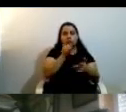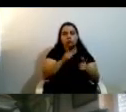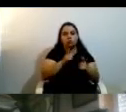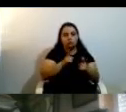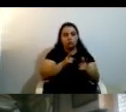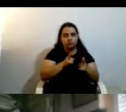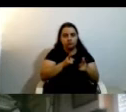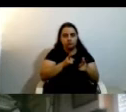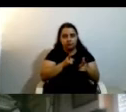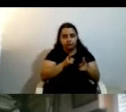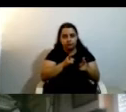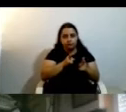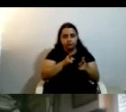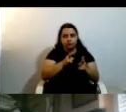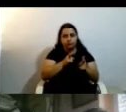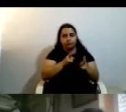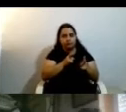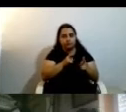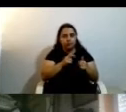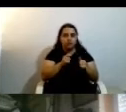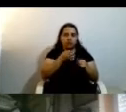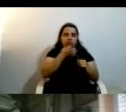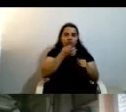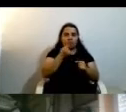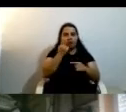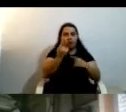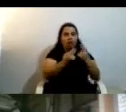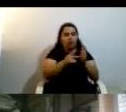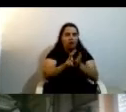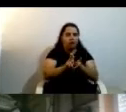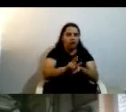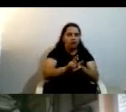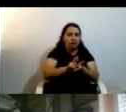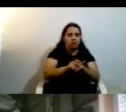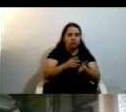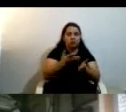vamos trazer alguns resultados do Tecido,